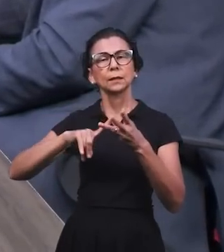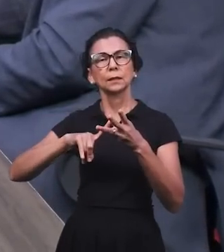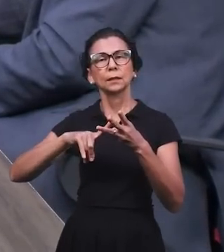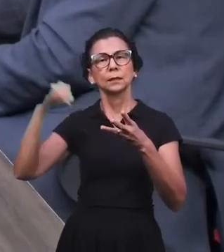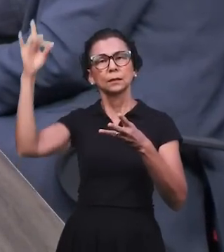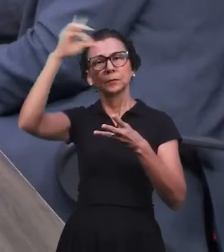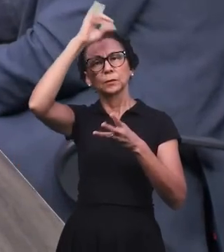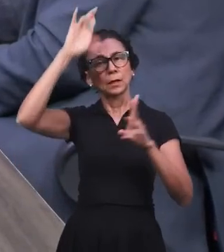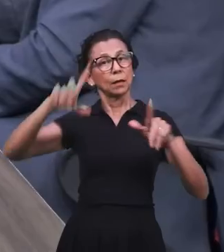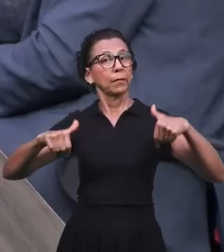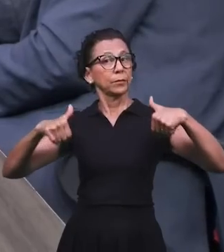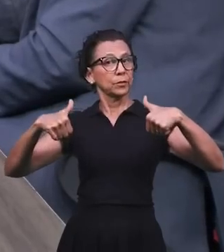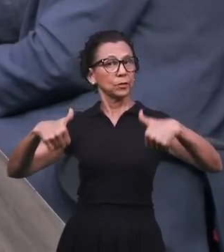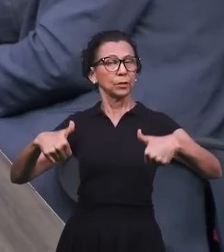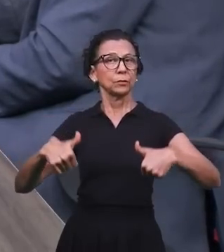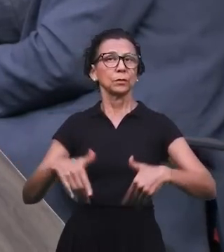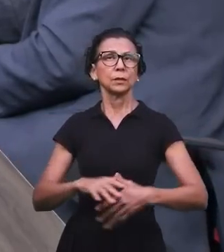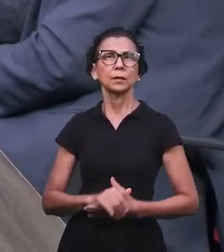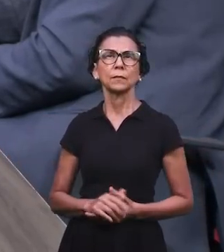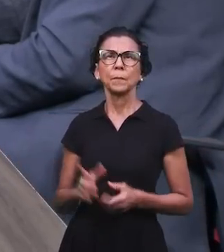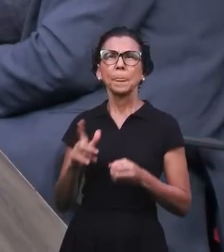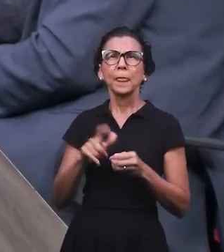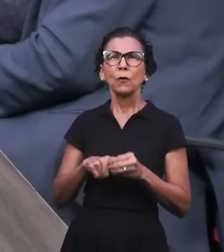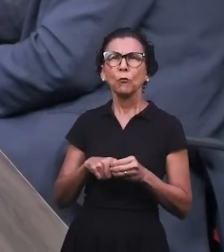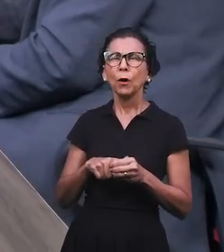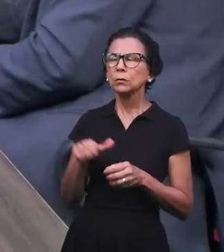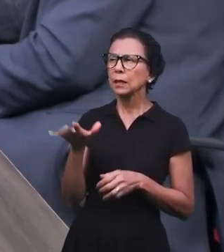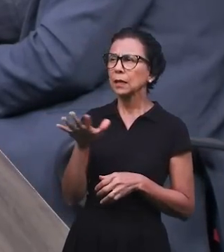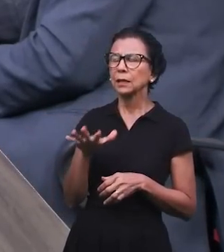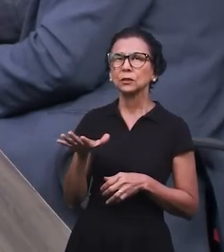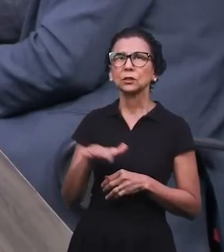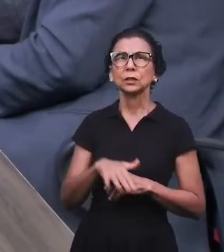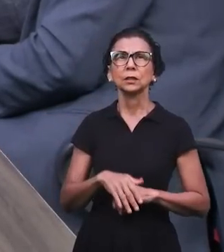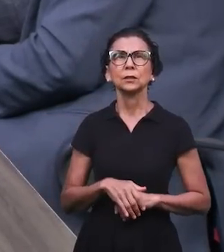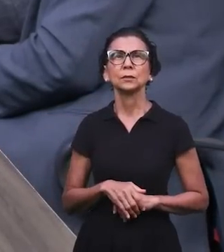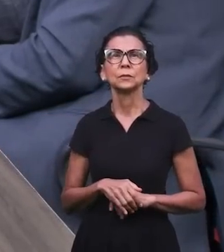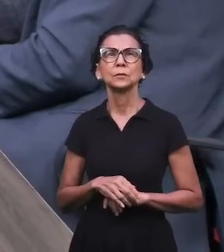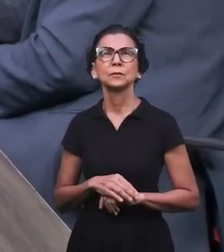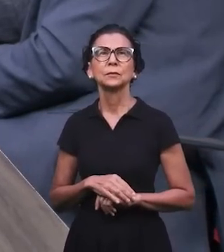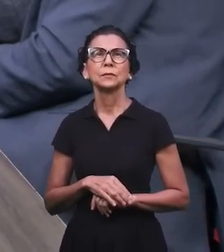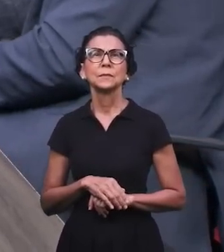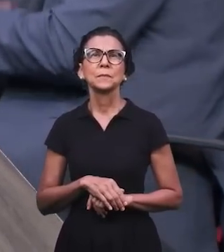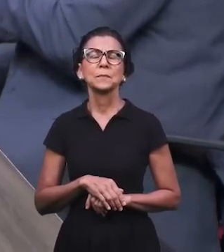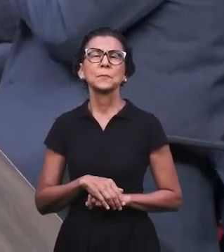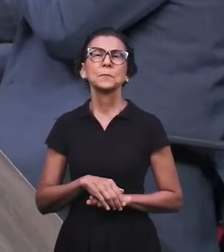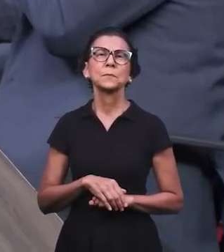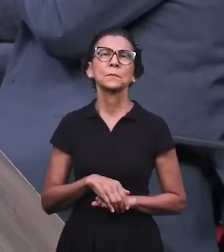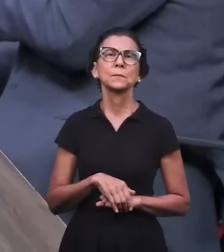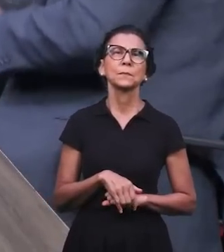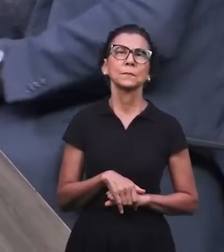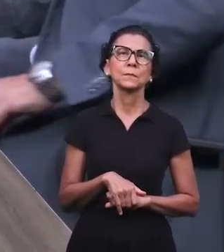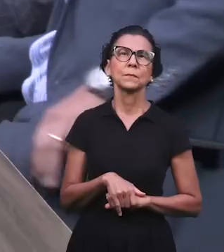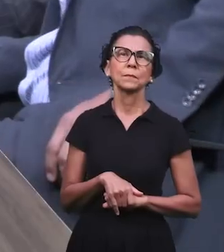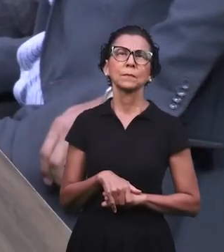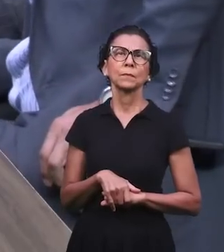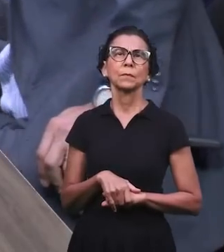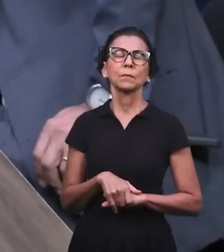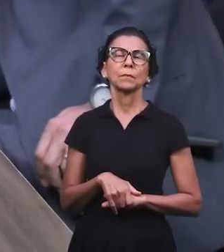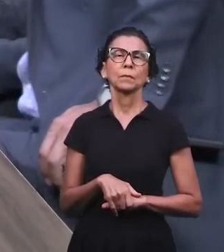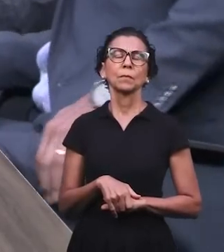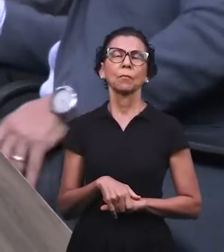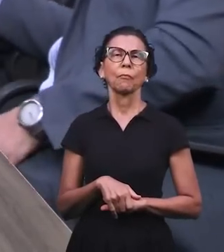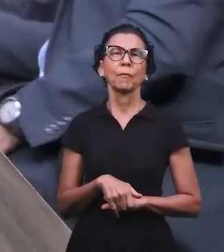voltasse um pouquinho o slide anterior. Eu vou até quebrar um pouquinho o protocolo aqui, que eu vou sair da frente. Só para sintetizar aqui para os irmãos,